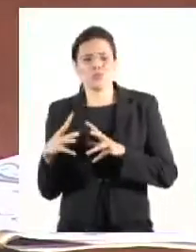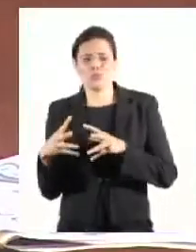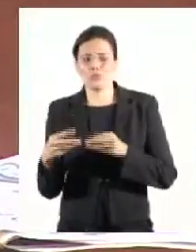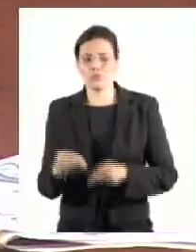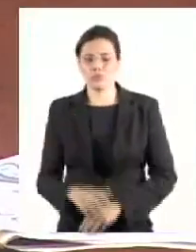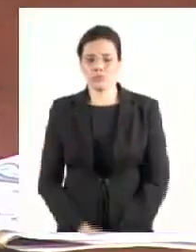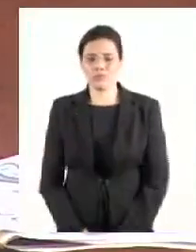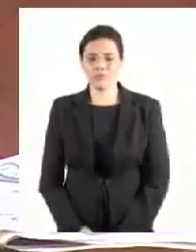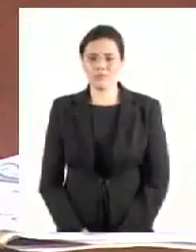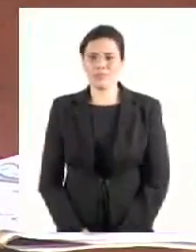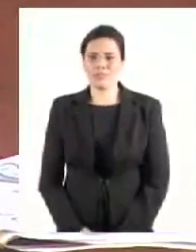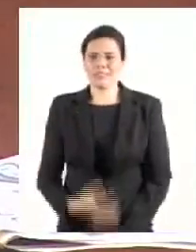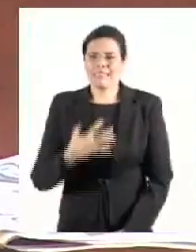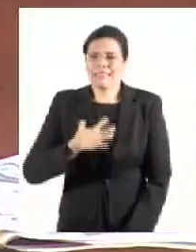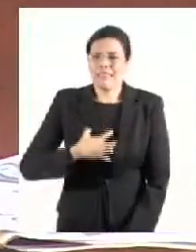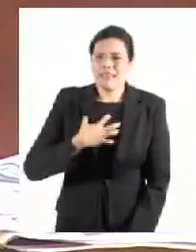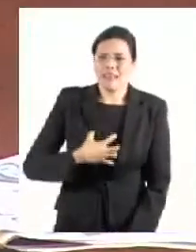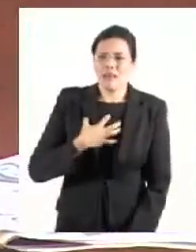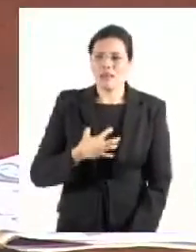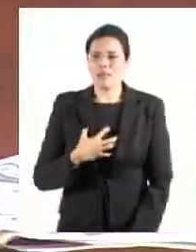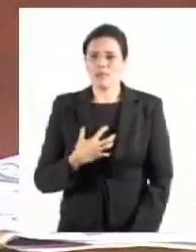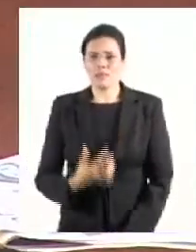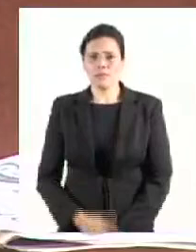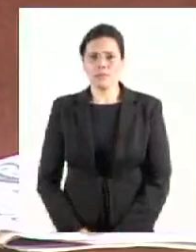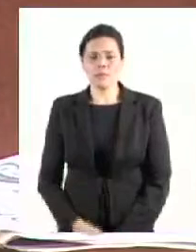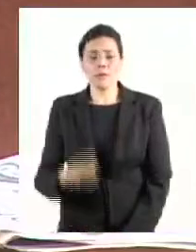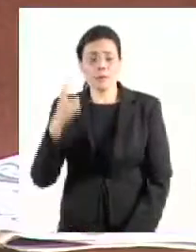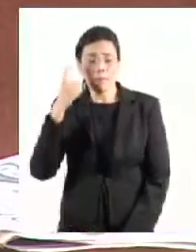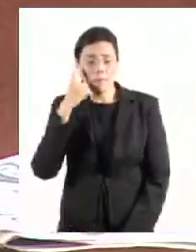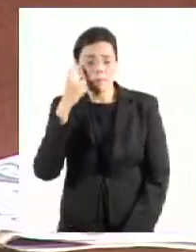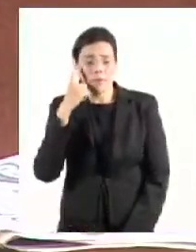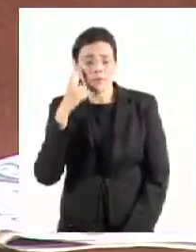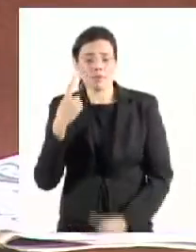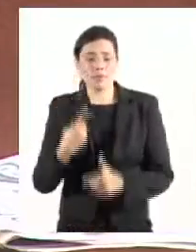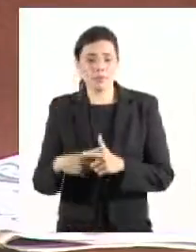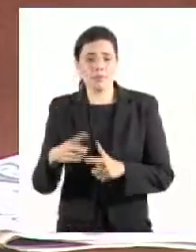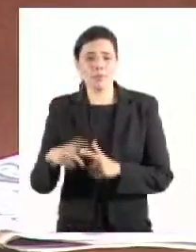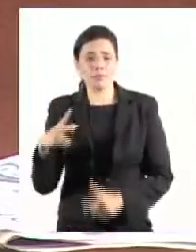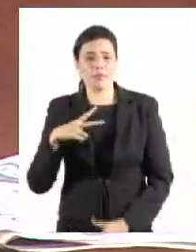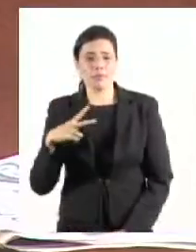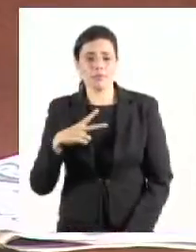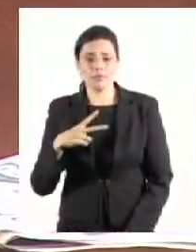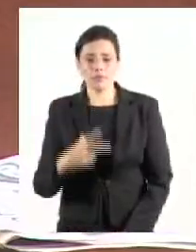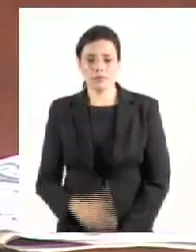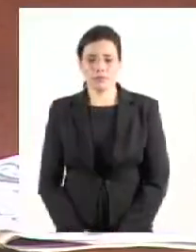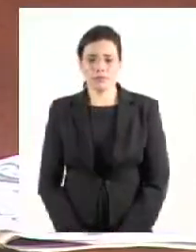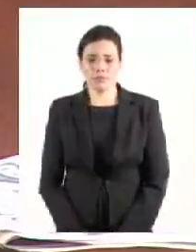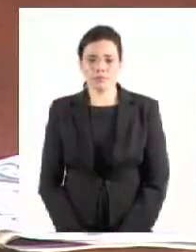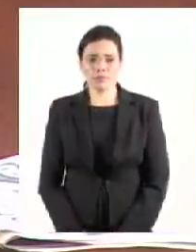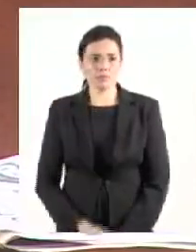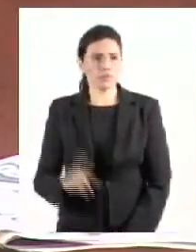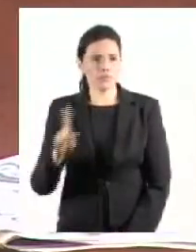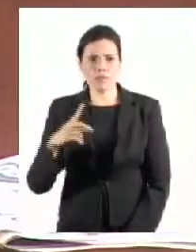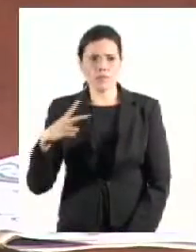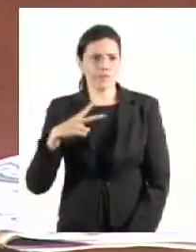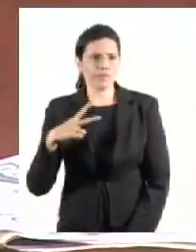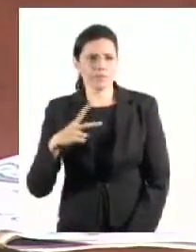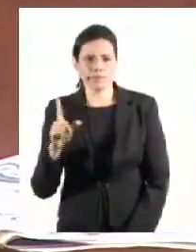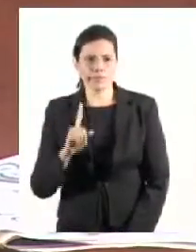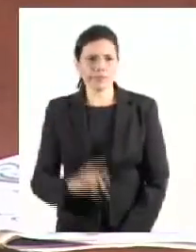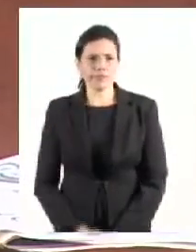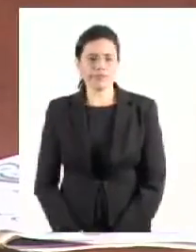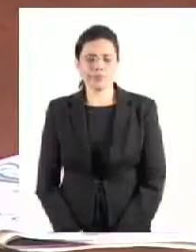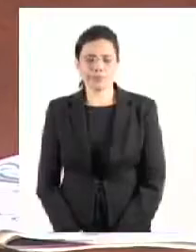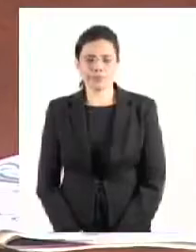que é pessoal. Ele precisa, diz que eu aponto o dedo para o presidente. A questão, o presidente